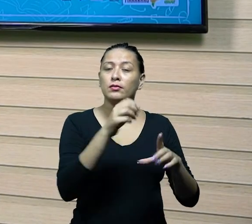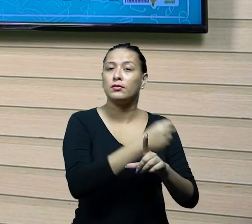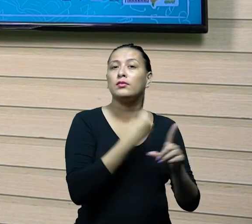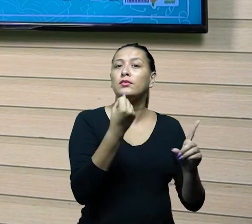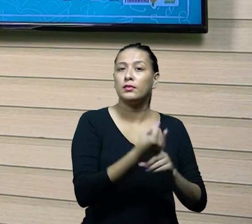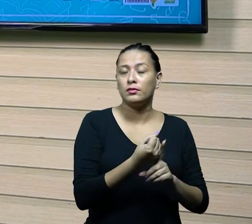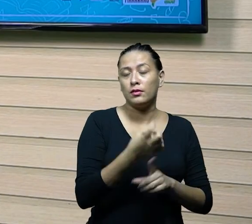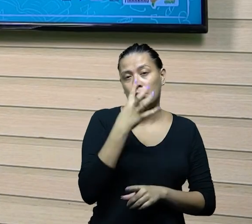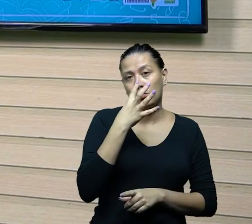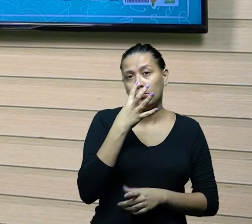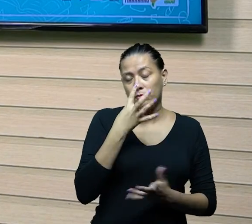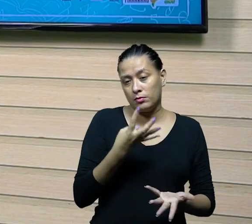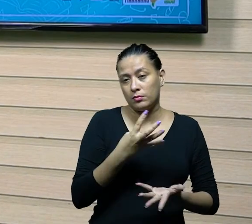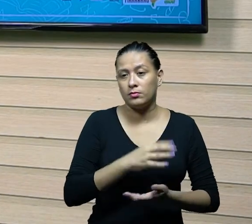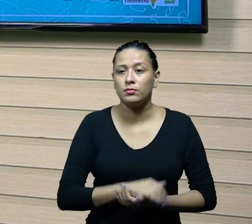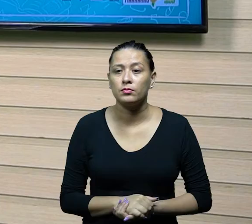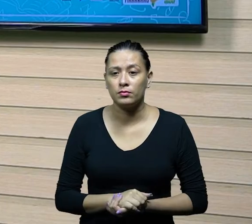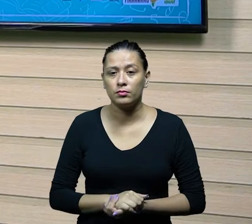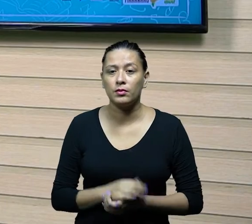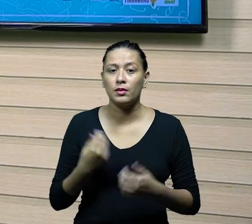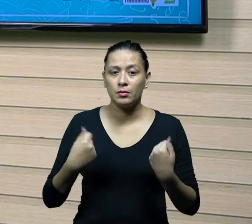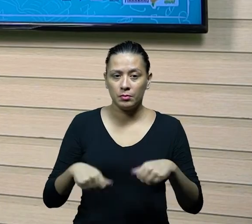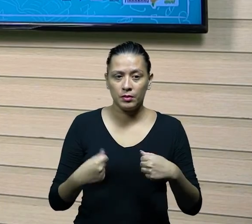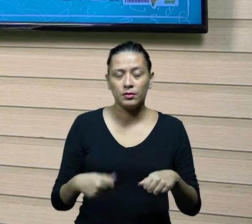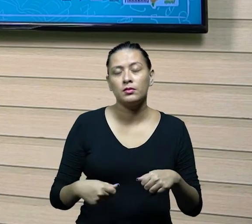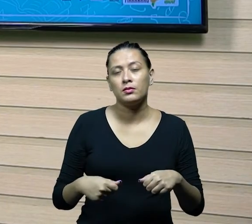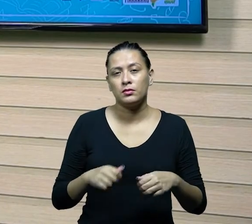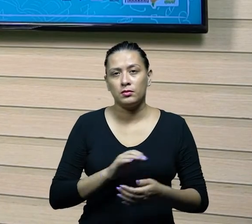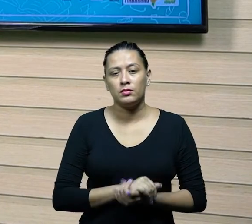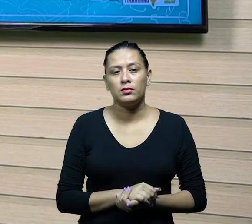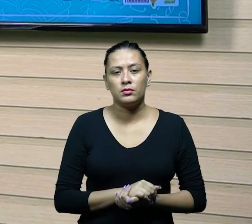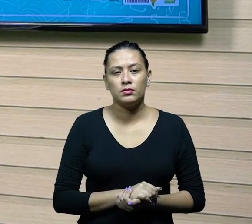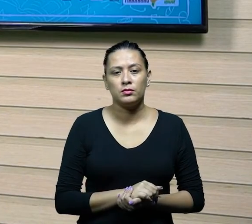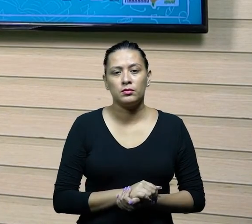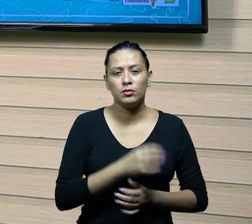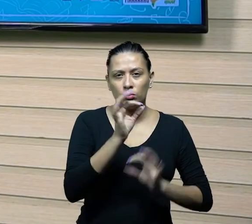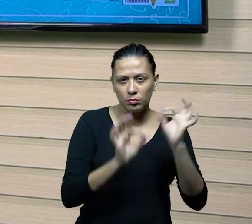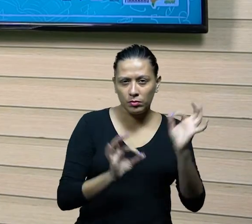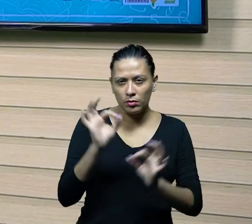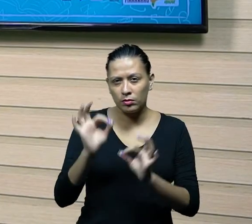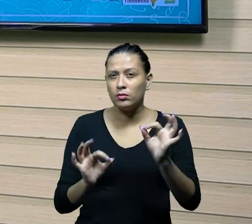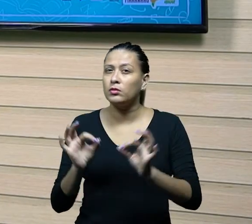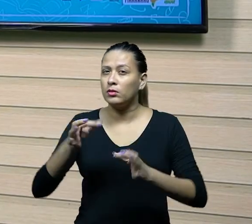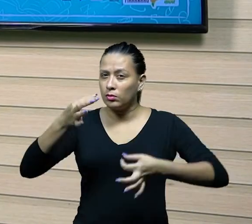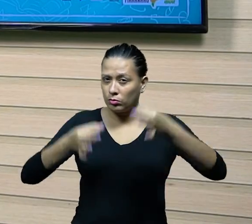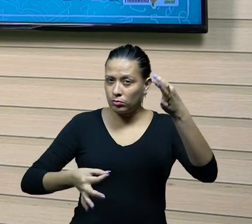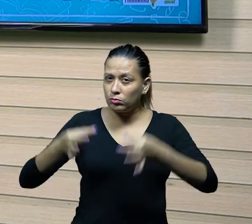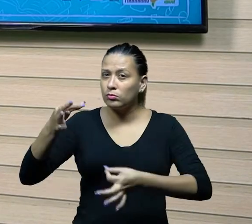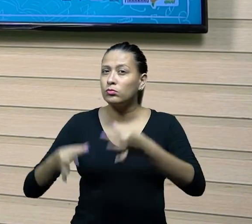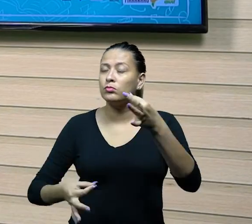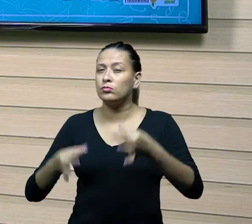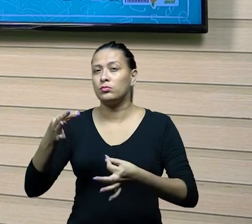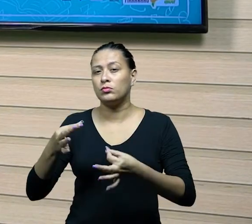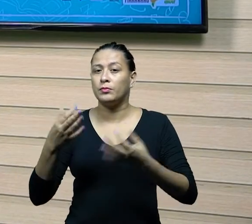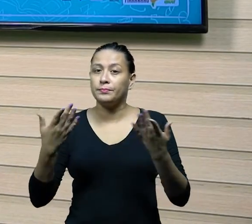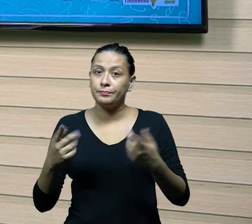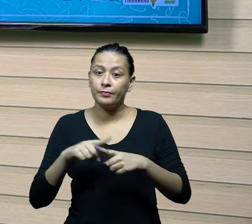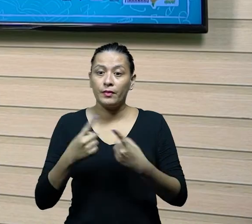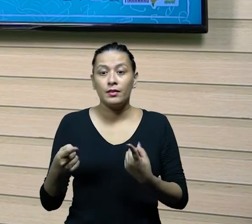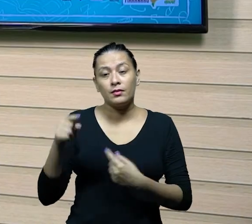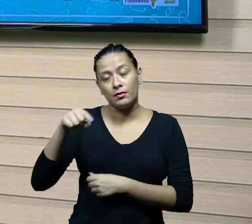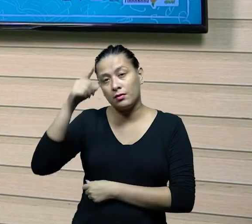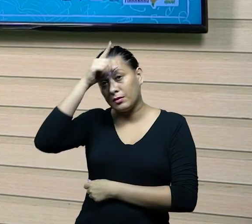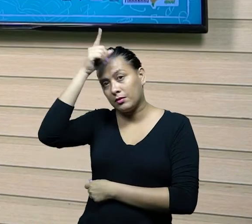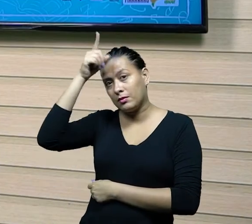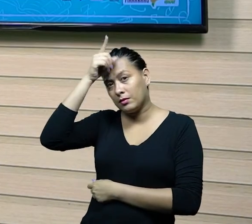observa de fato que aquela sociedade ela precisa de um ordenamento turístico para se organizar mas aquele ordenamento jurídico é